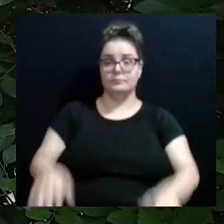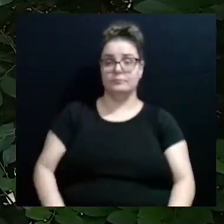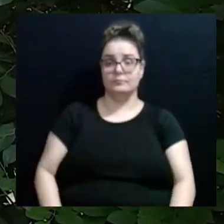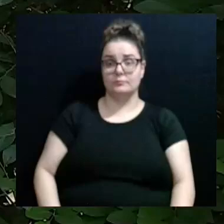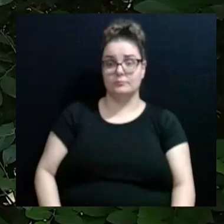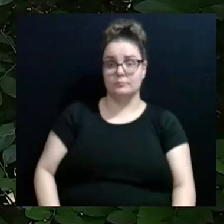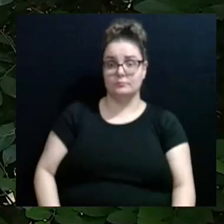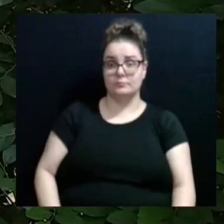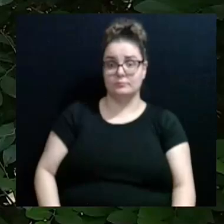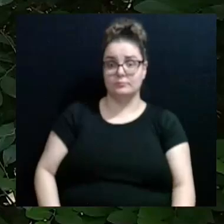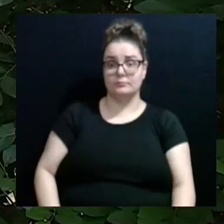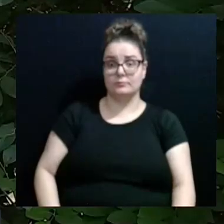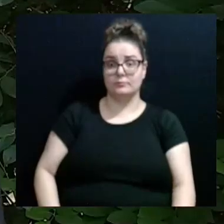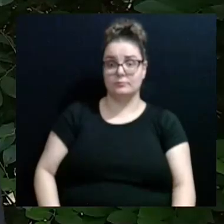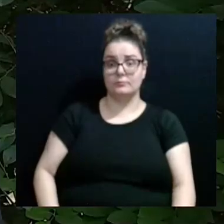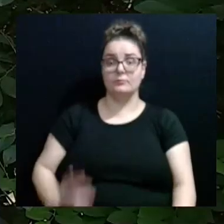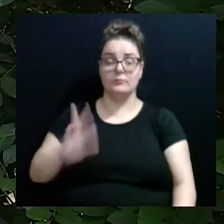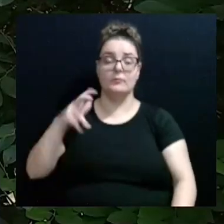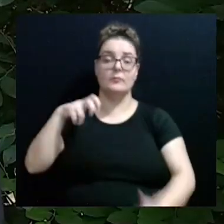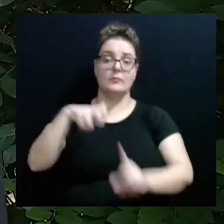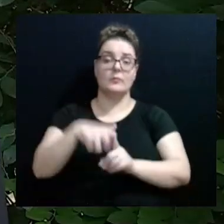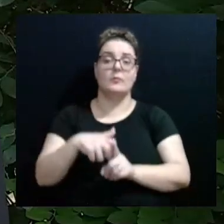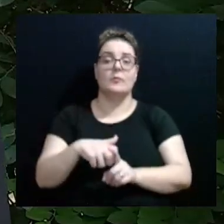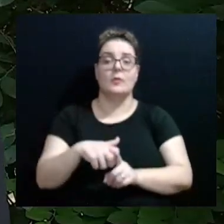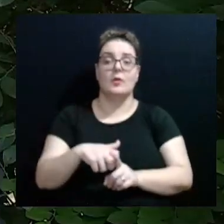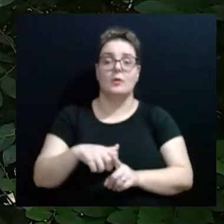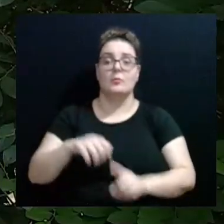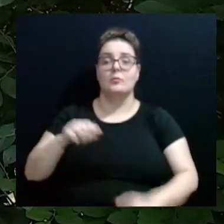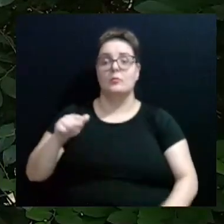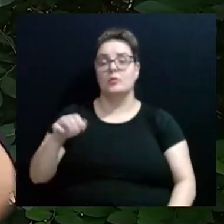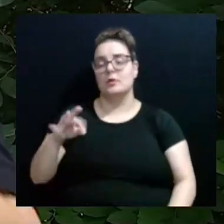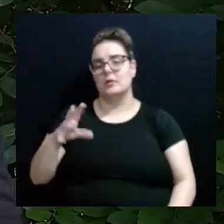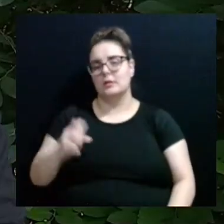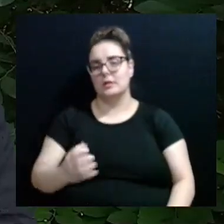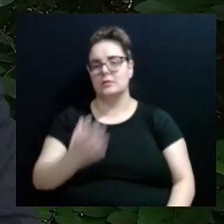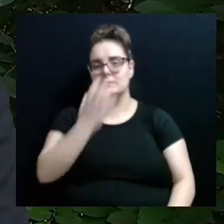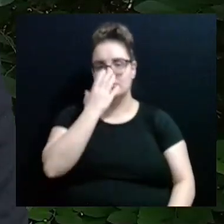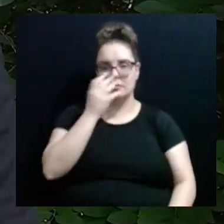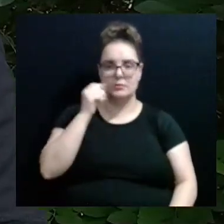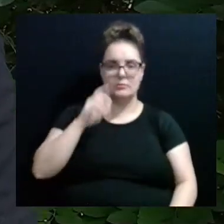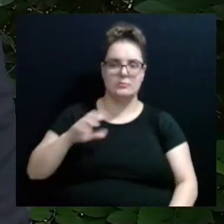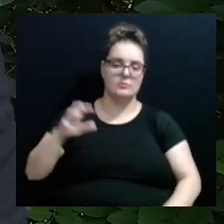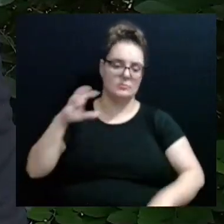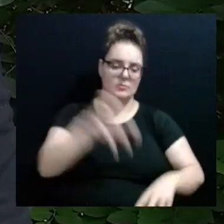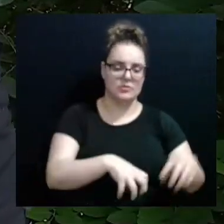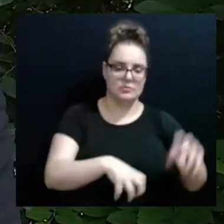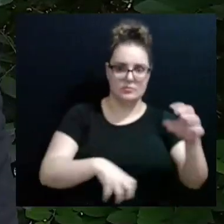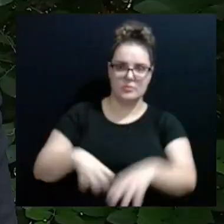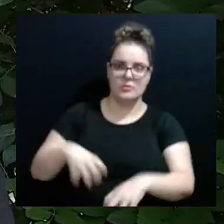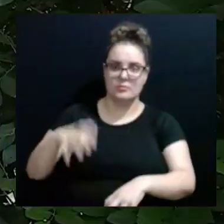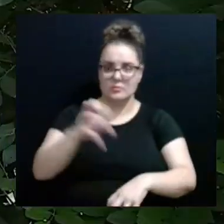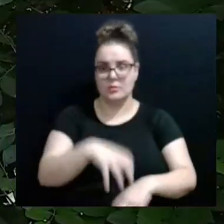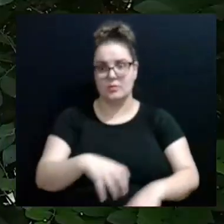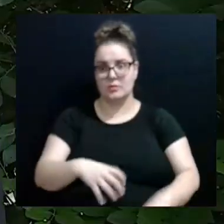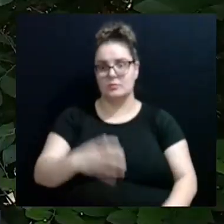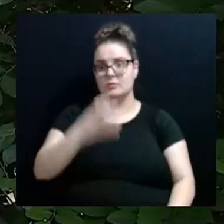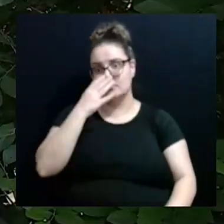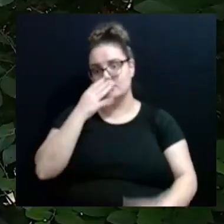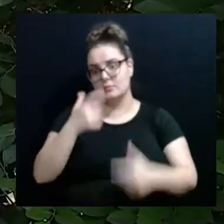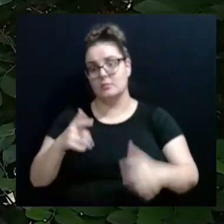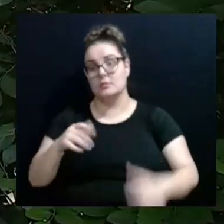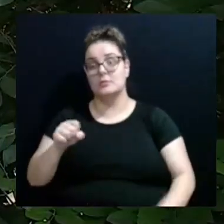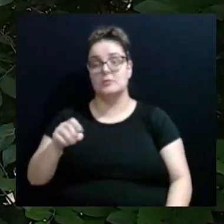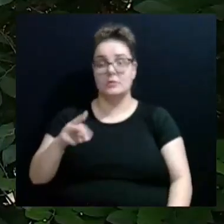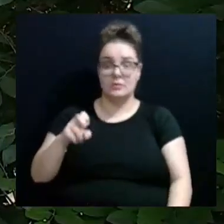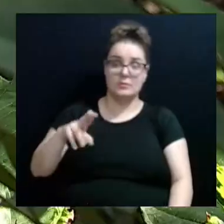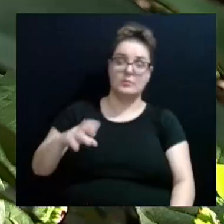Acontece acidente por ataques de cães e gatos. Né? Os cães domésticos são um dos grandes predadores dos saruês na zona urbanizada, assim, é